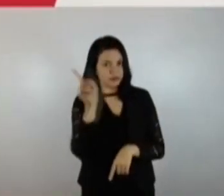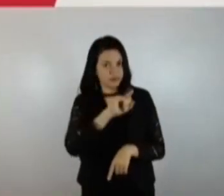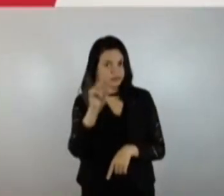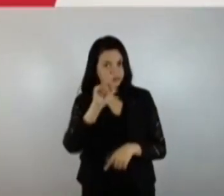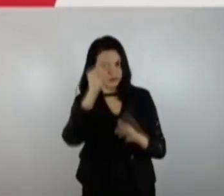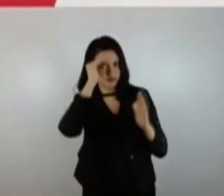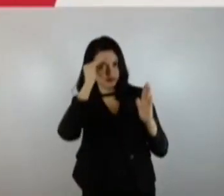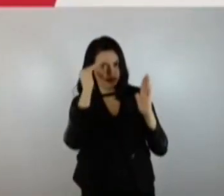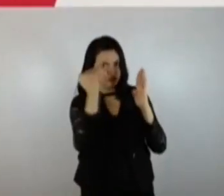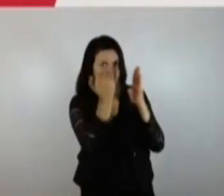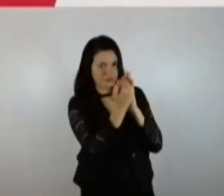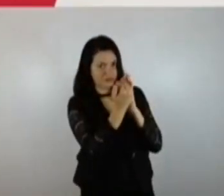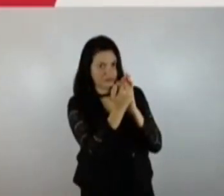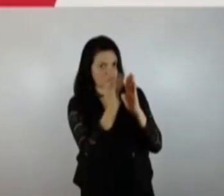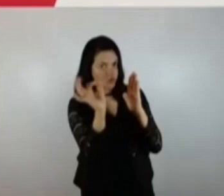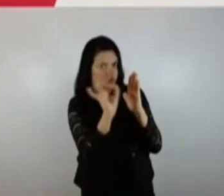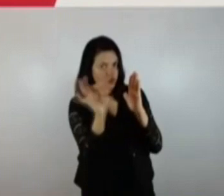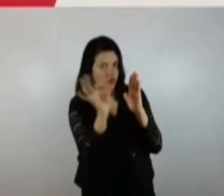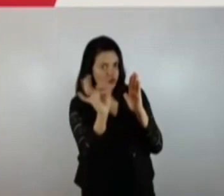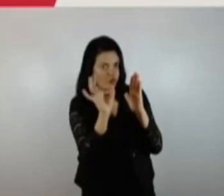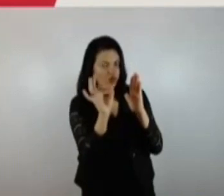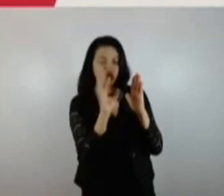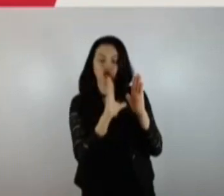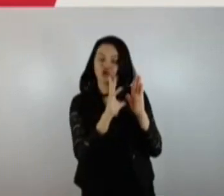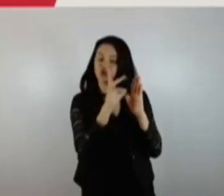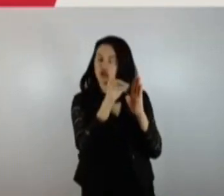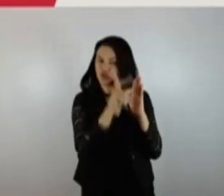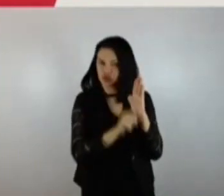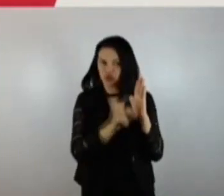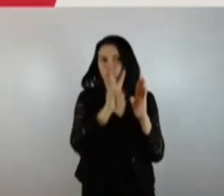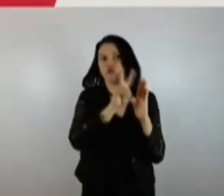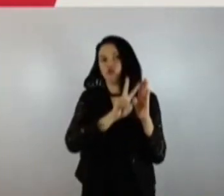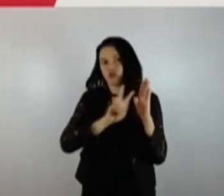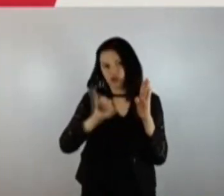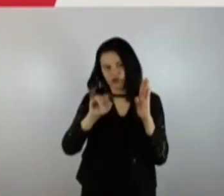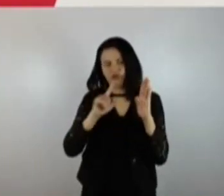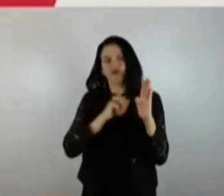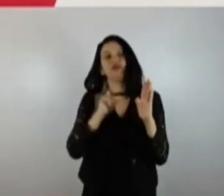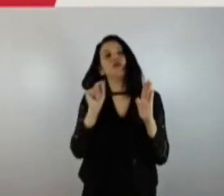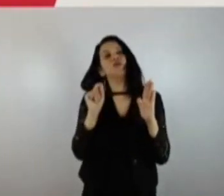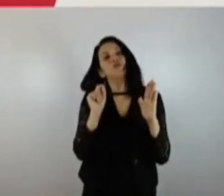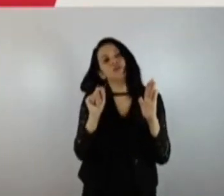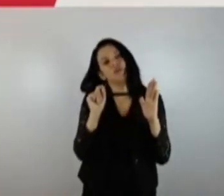decisões, todas elas serão objeto de